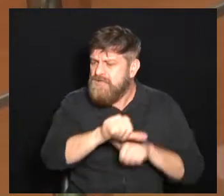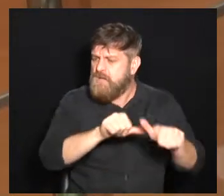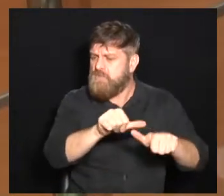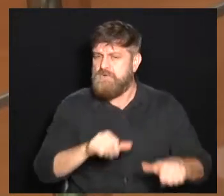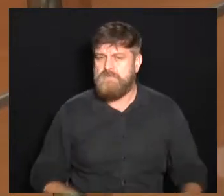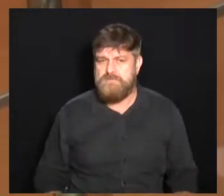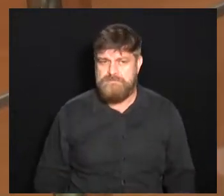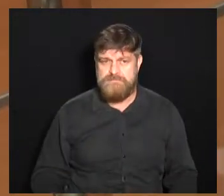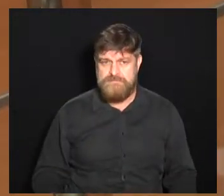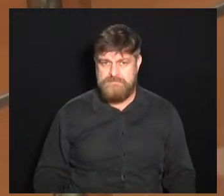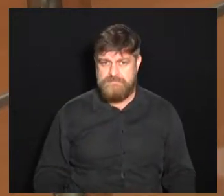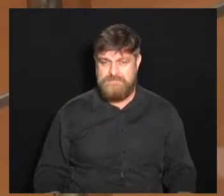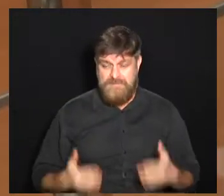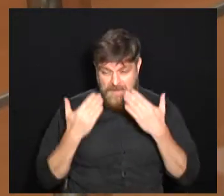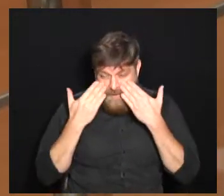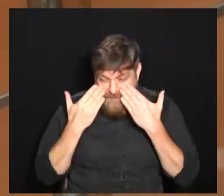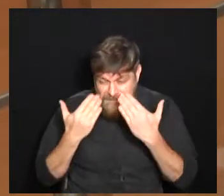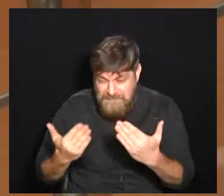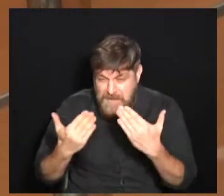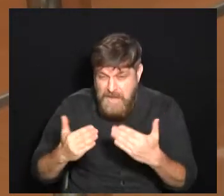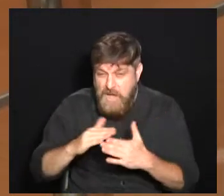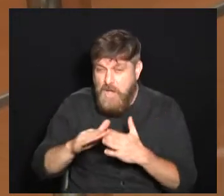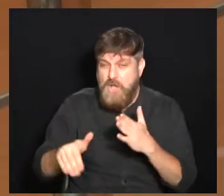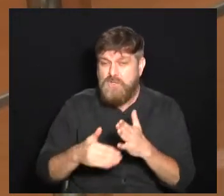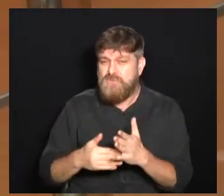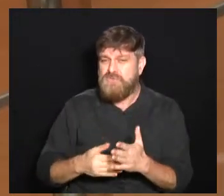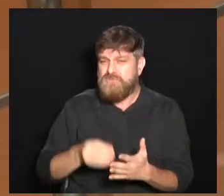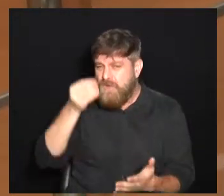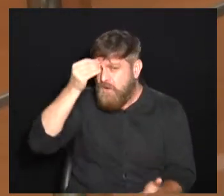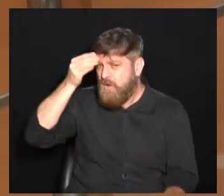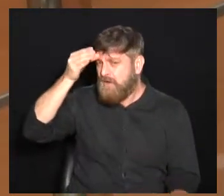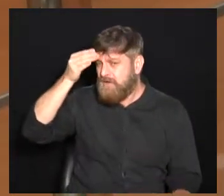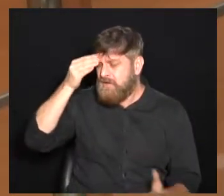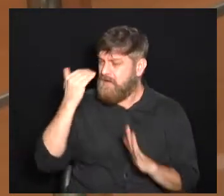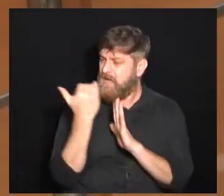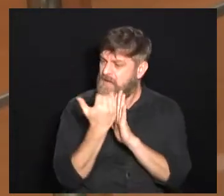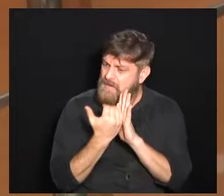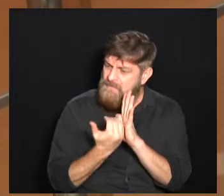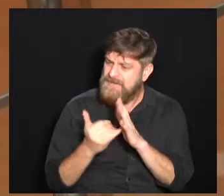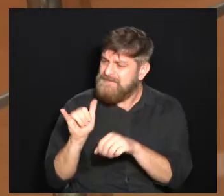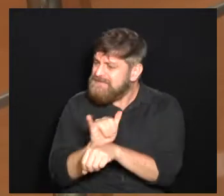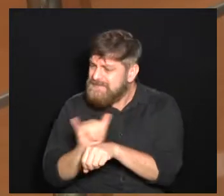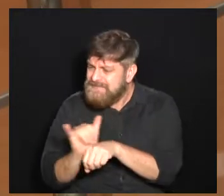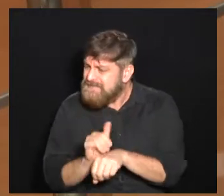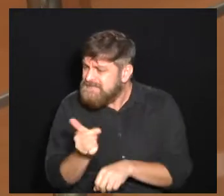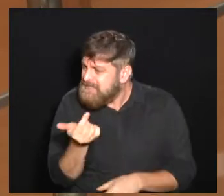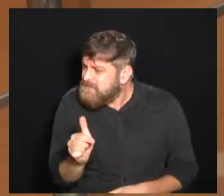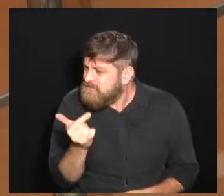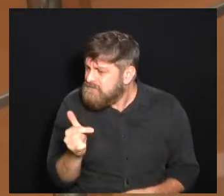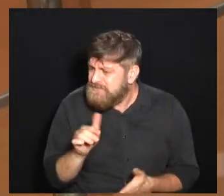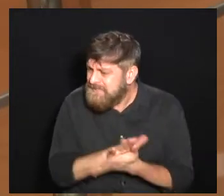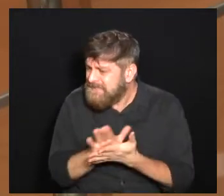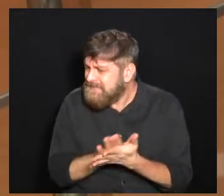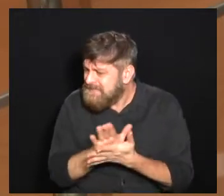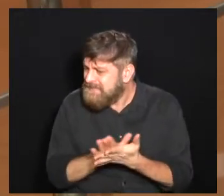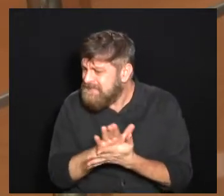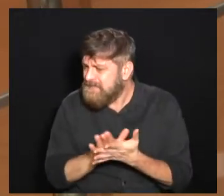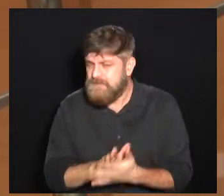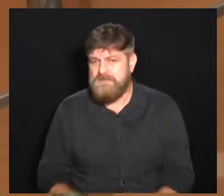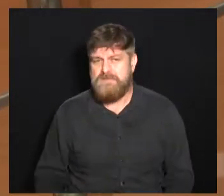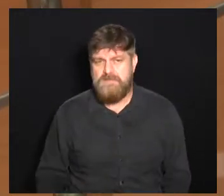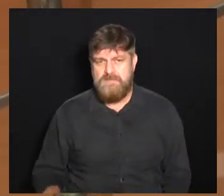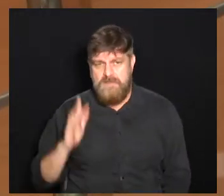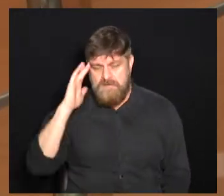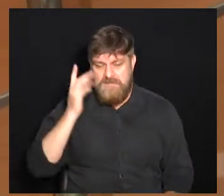tudo que a senhora tem conhecimento, não tinha um plano para que isso não fosse dessa forma? Será que a administrativa